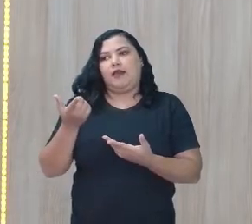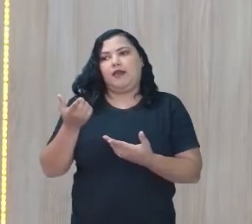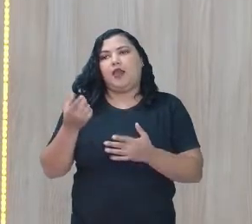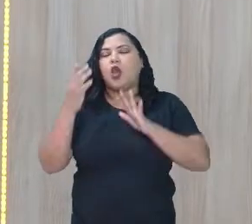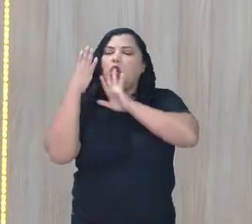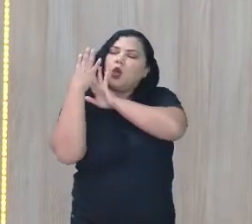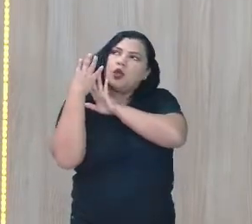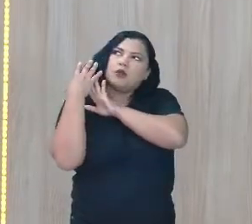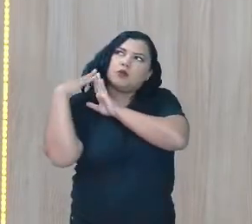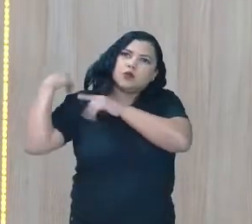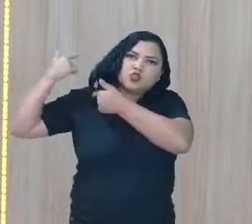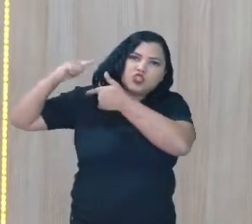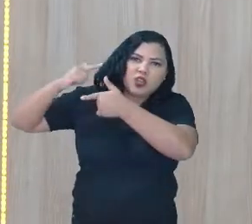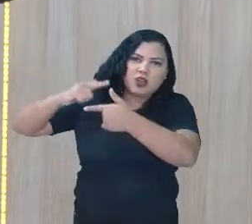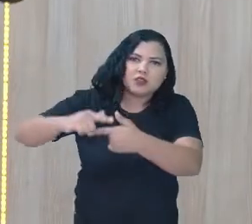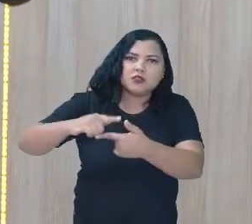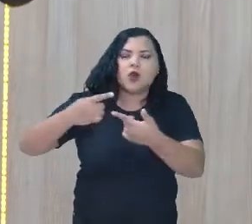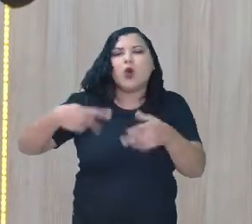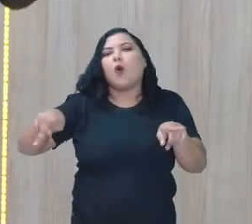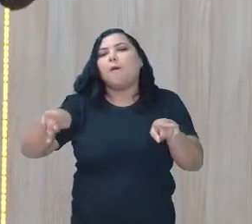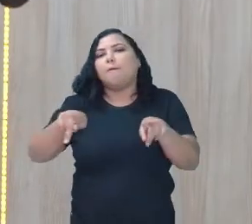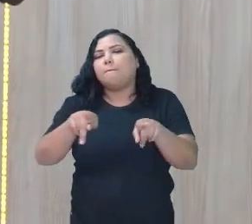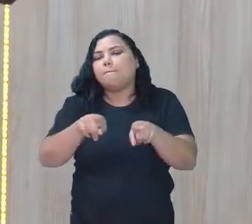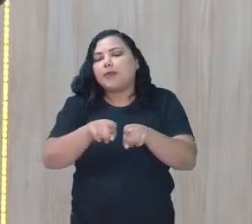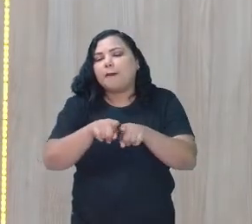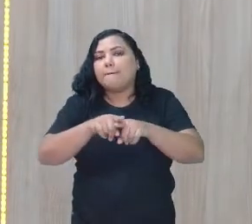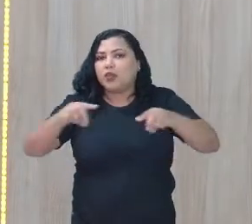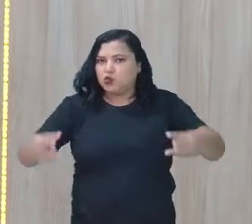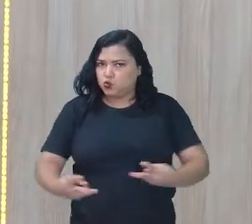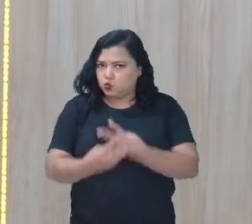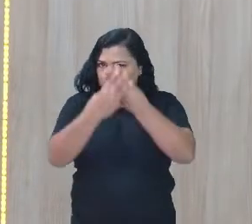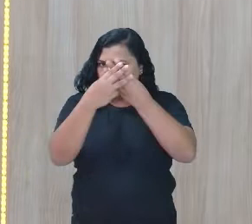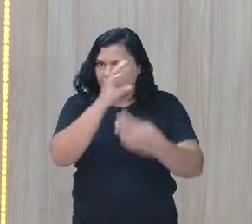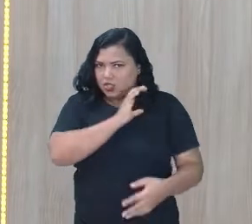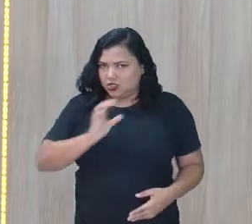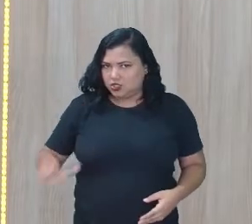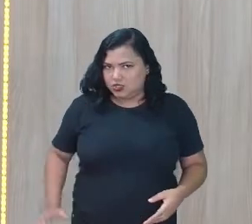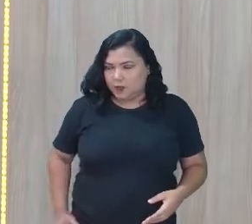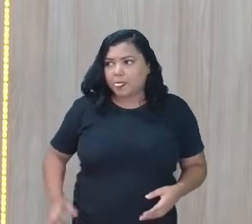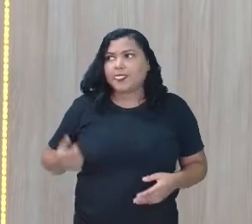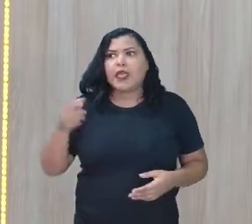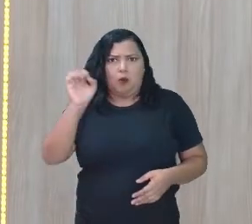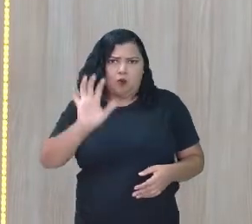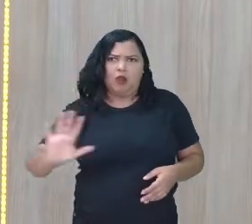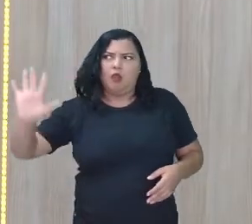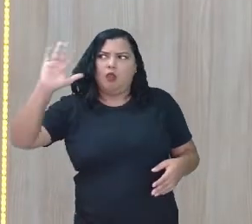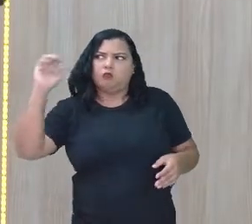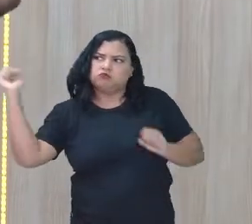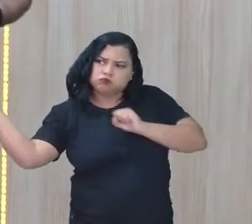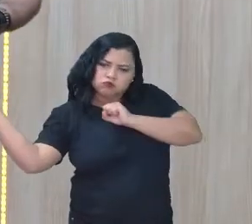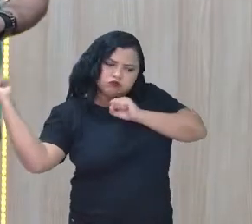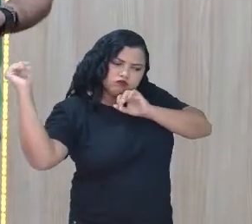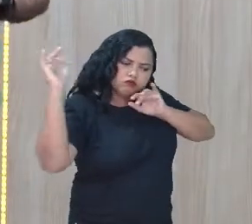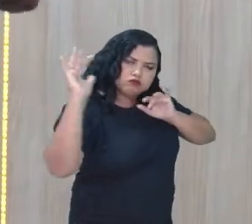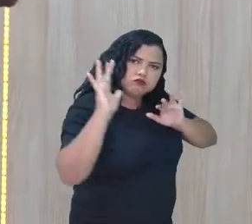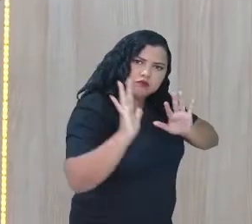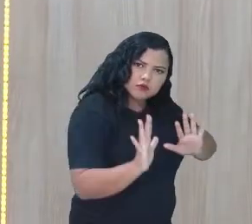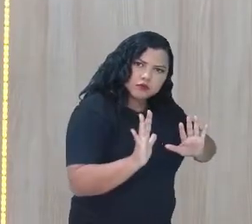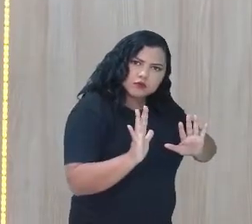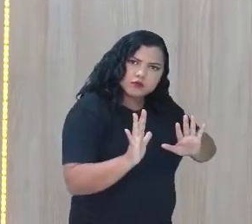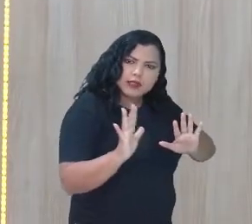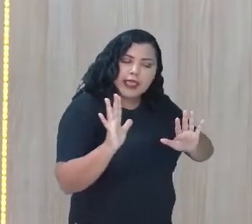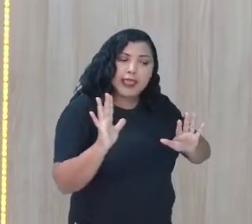eles chegam aqui no território brasileiro, se deparam com os povos originários, né, que existiam aqui,